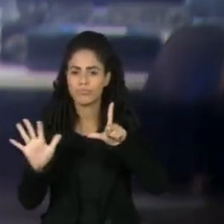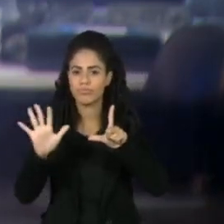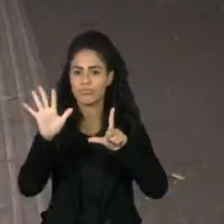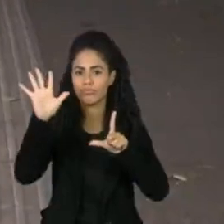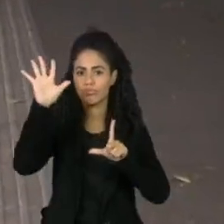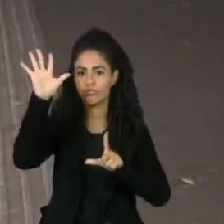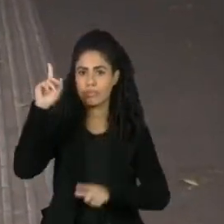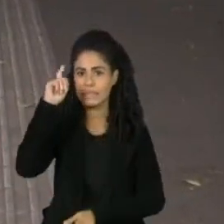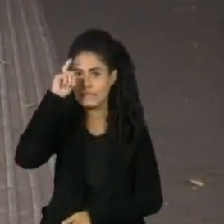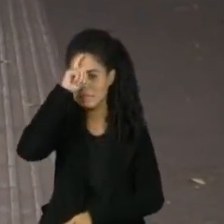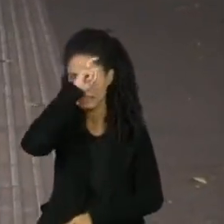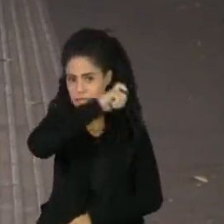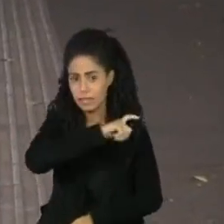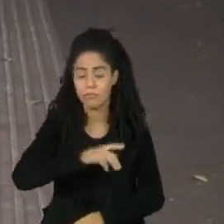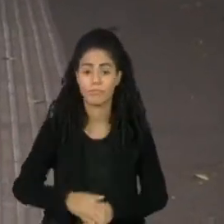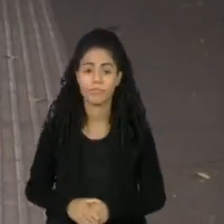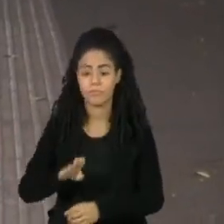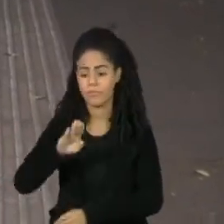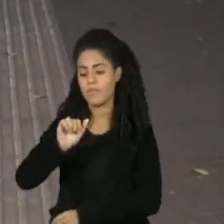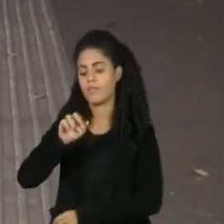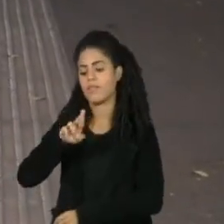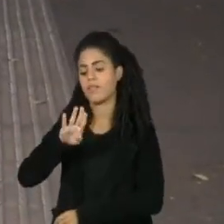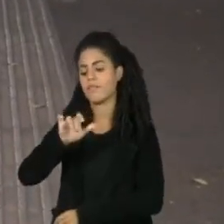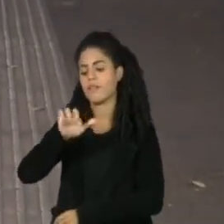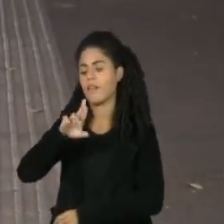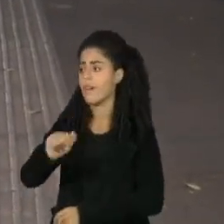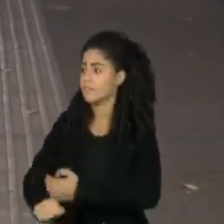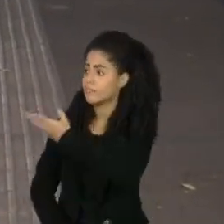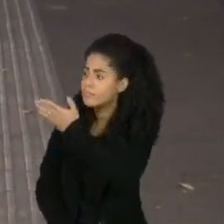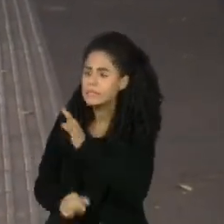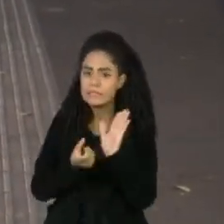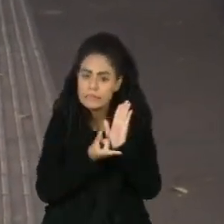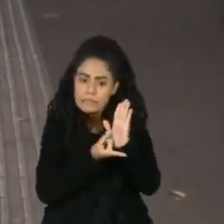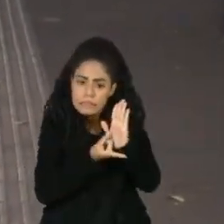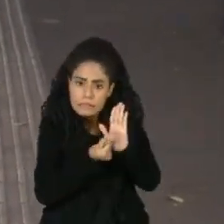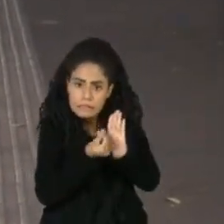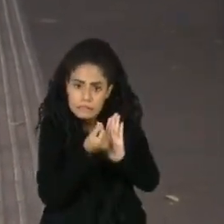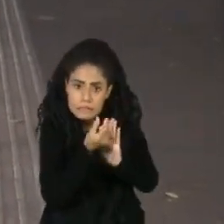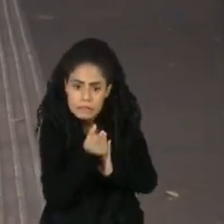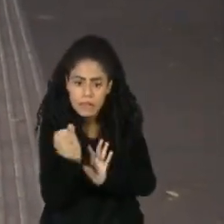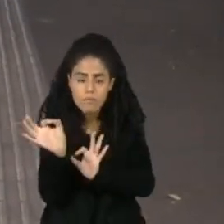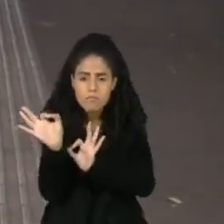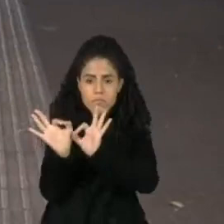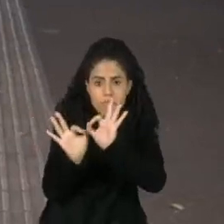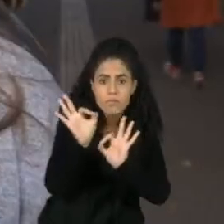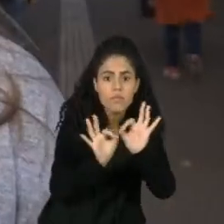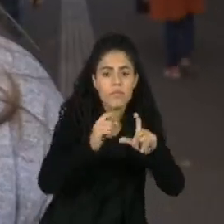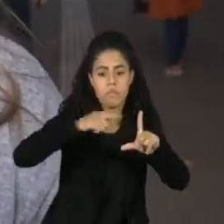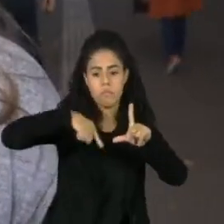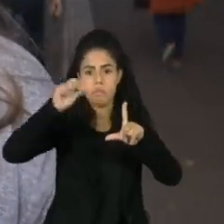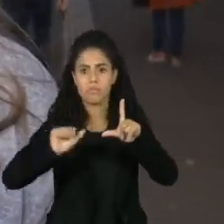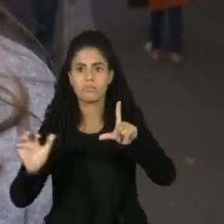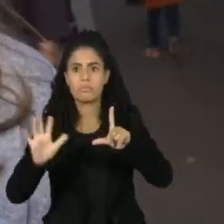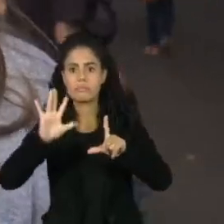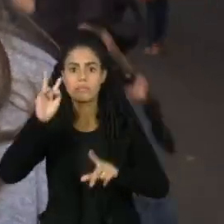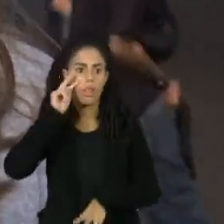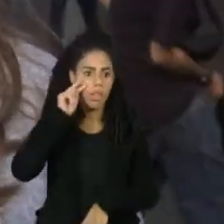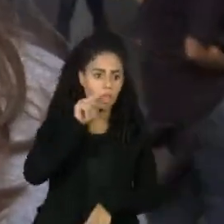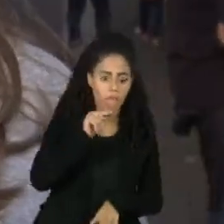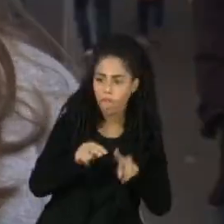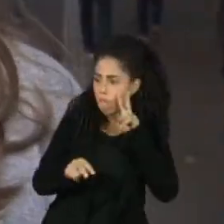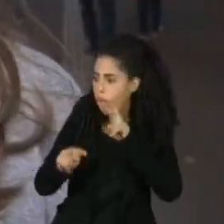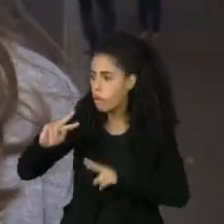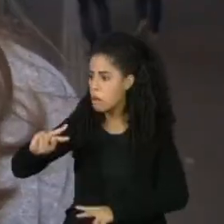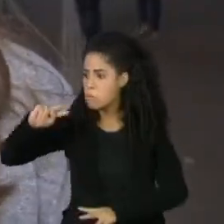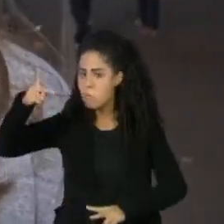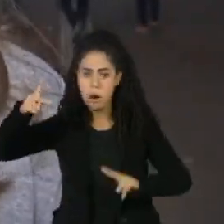deles. Bárbara está reorganizando o orçamento para driblar a inflação alta. Olhar folheto de